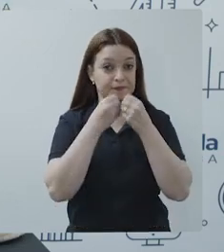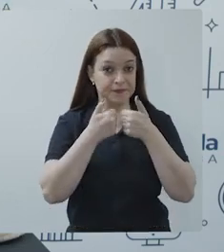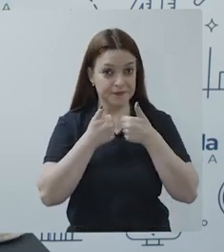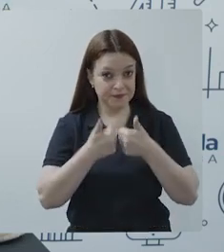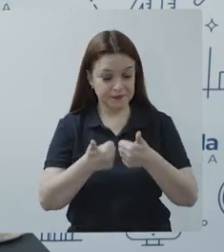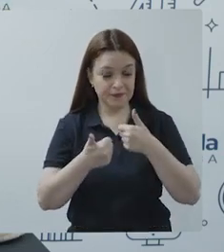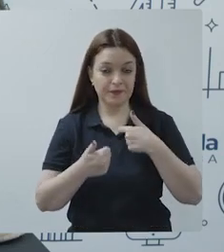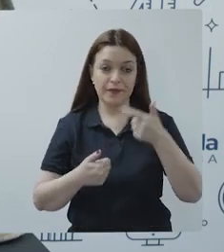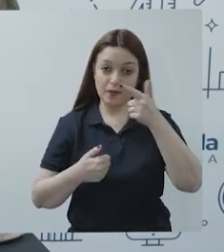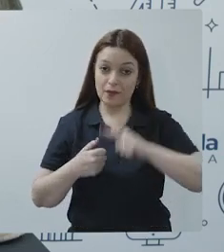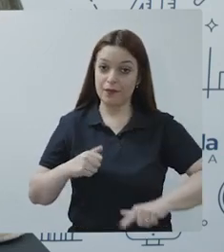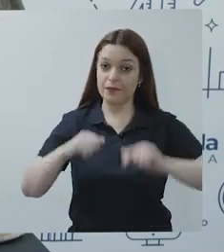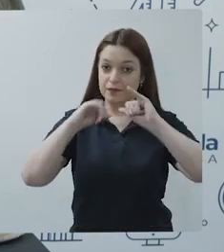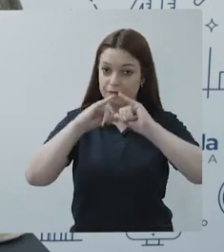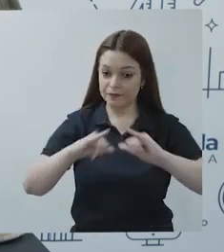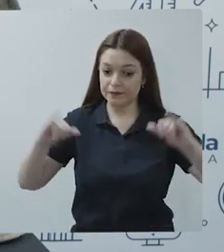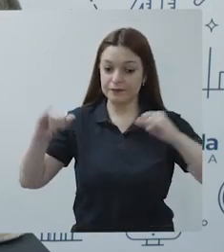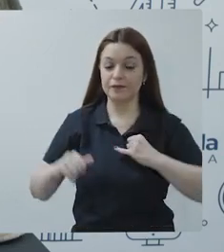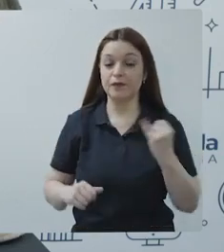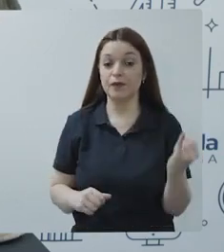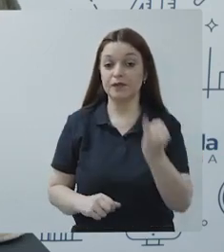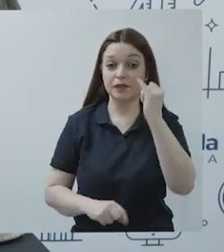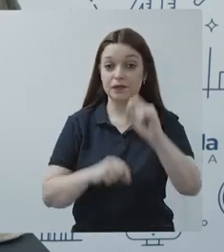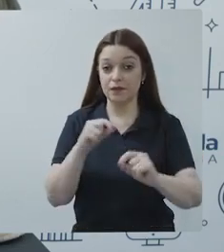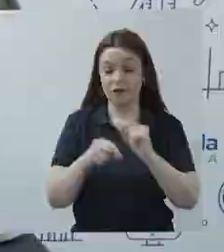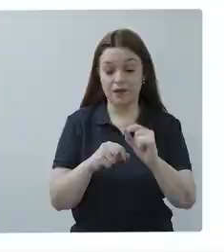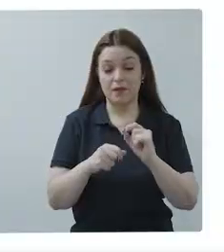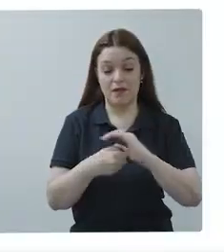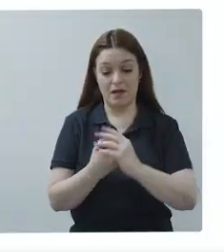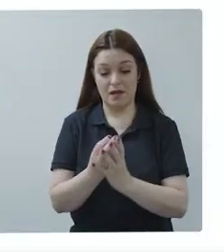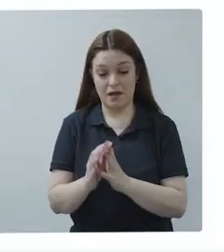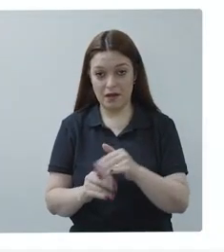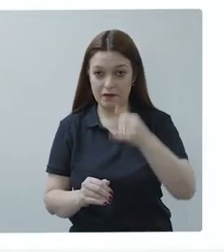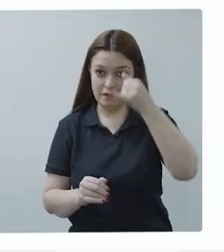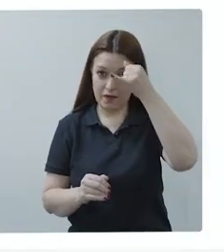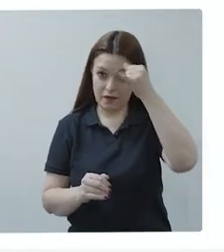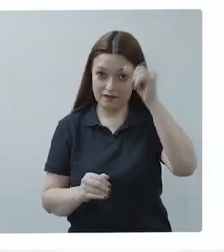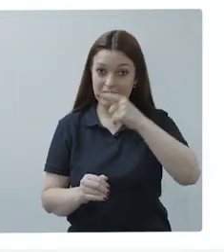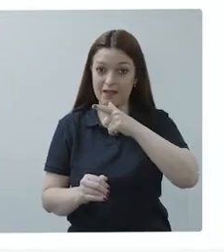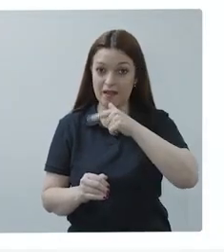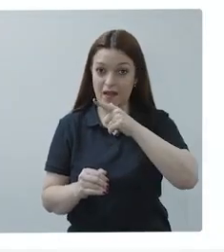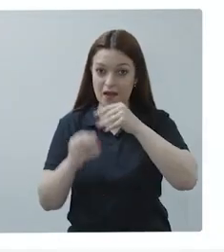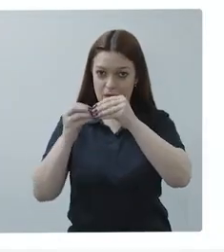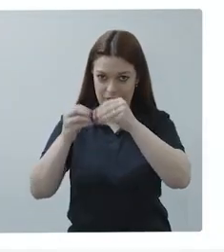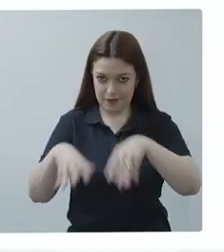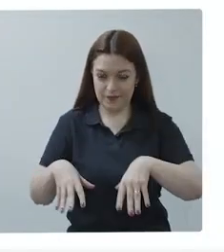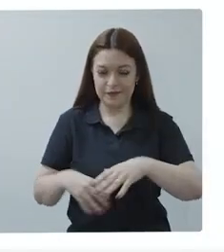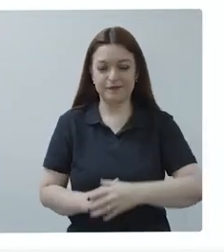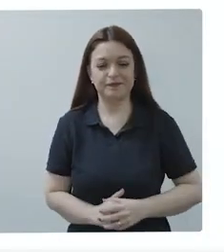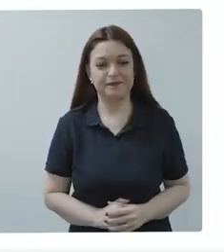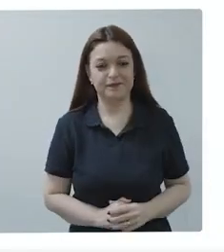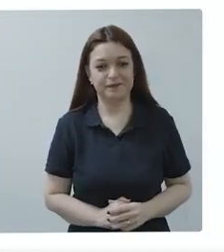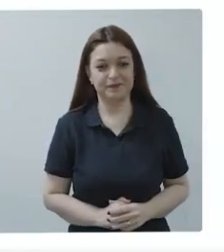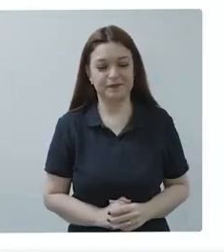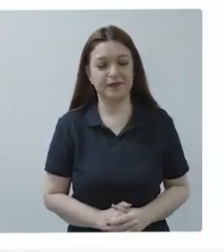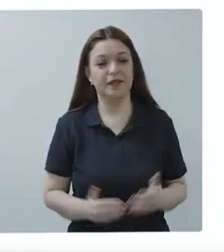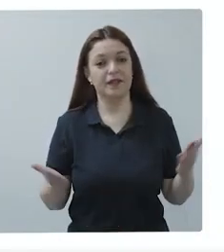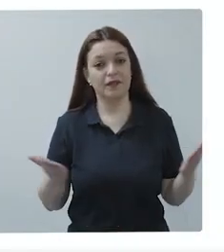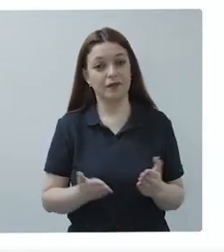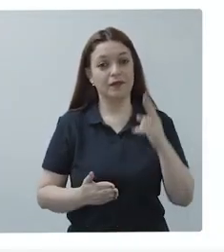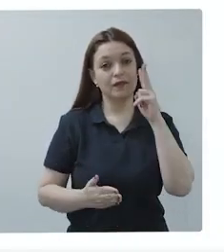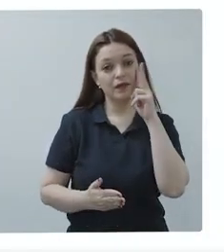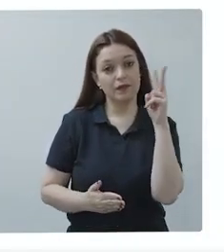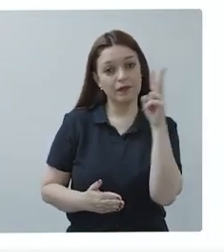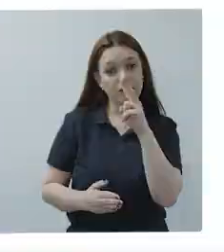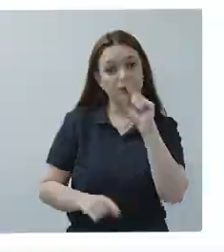Outro aviso muito importante: ao lavar as mãos, evite o desperdício de água. Vamos ver agora o que nós